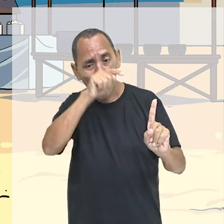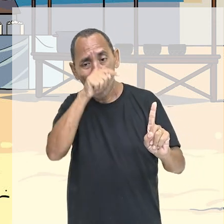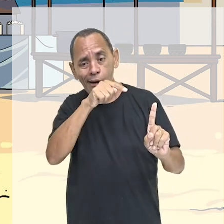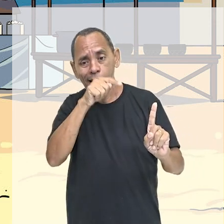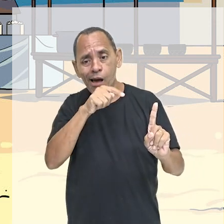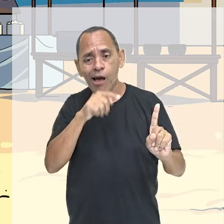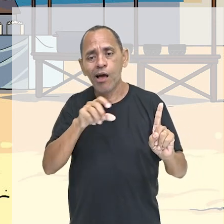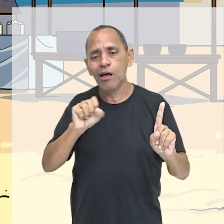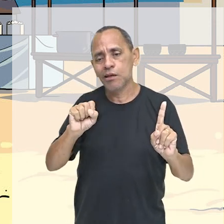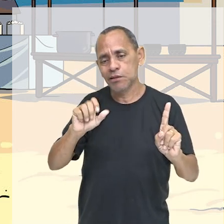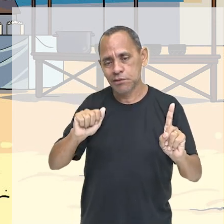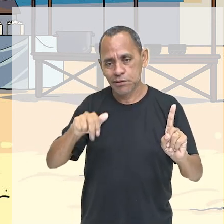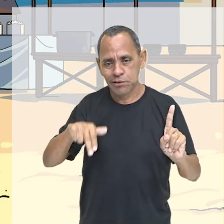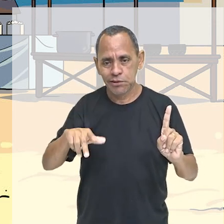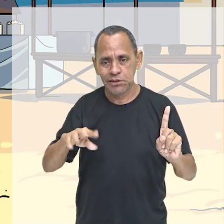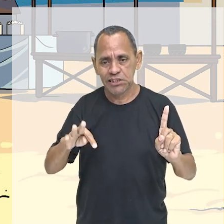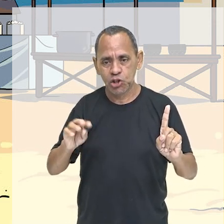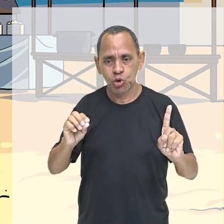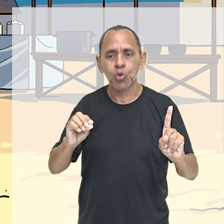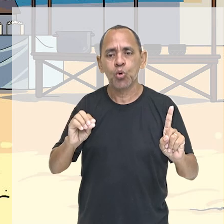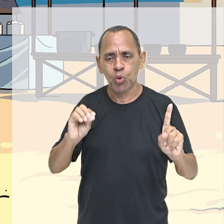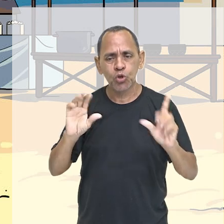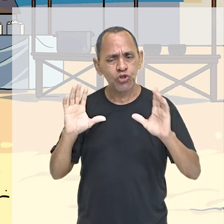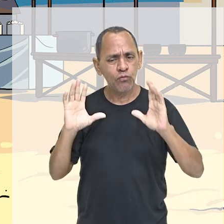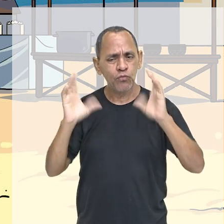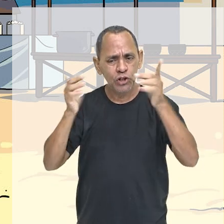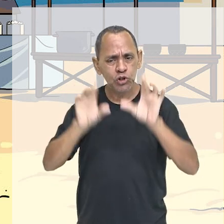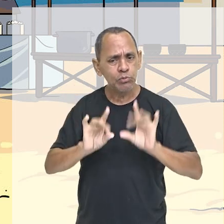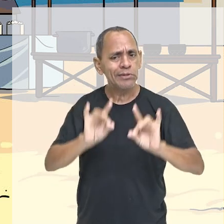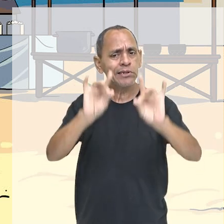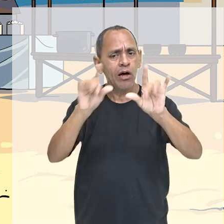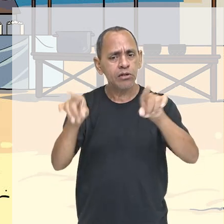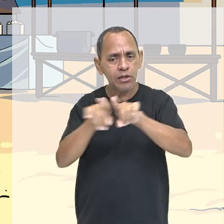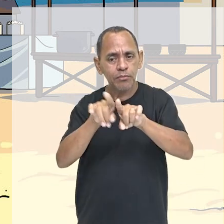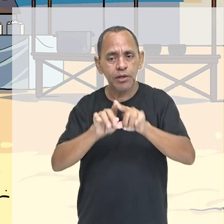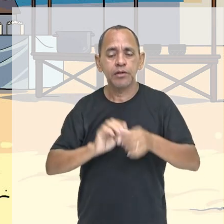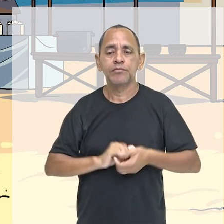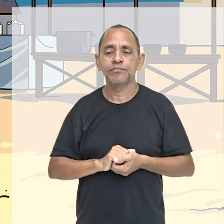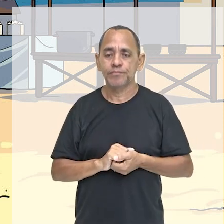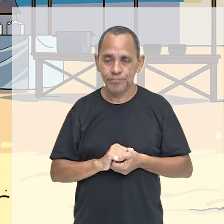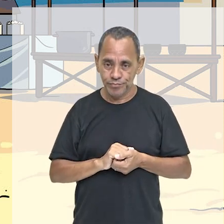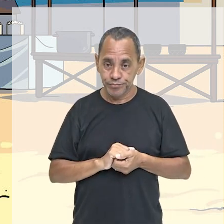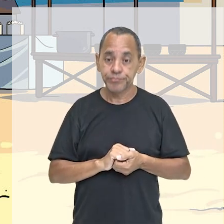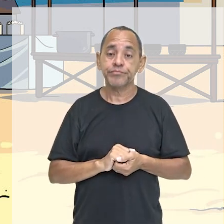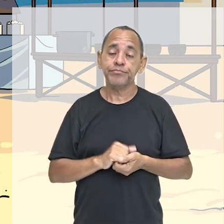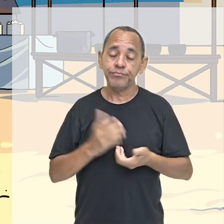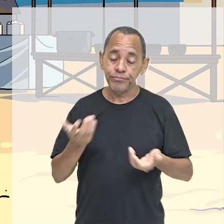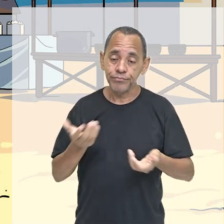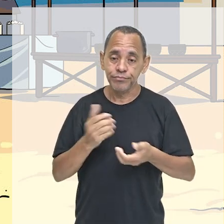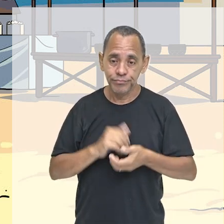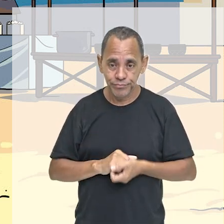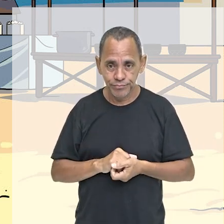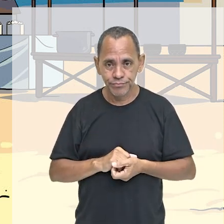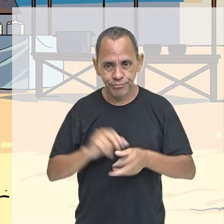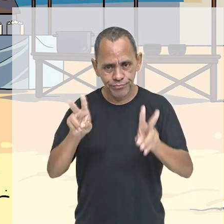comemorar aquela data que é tão especial. Então, neste ato, nessa questão social